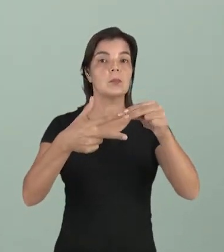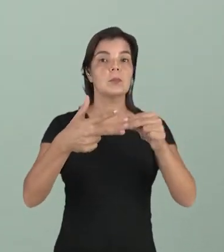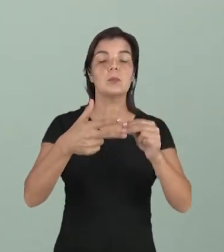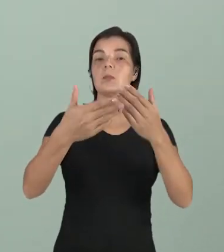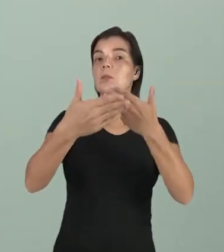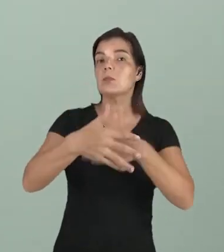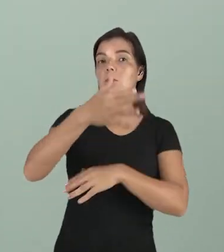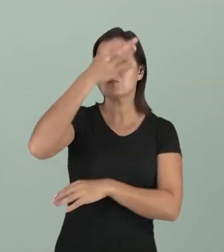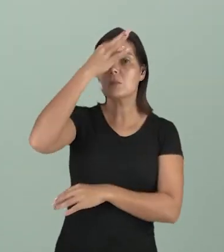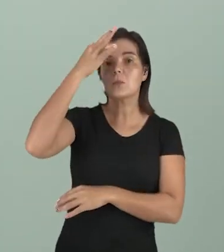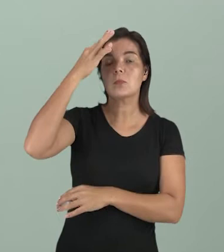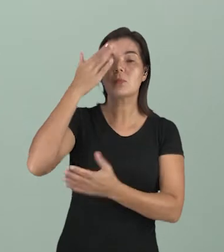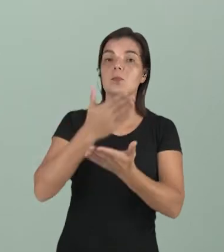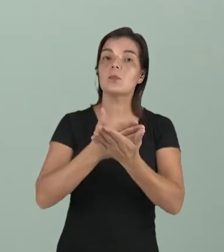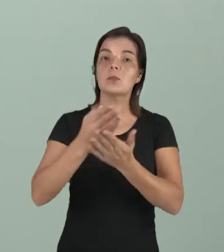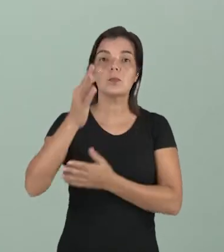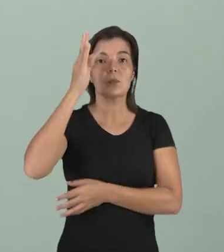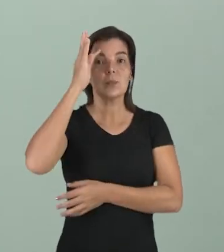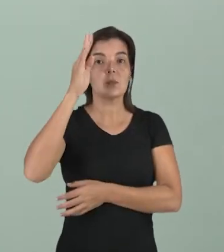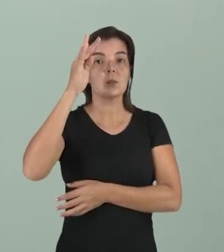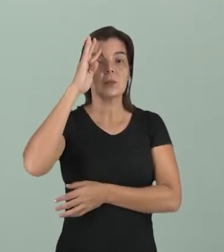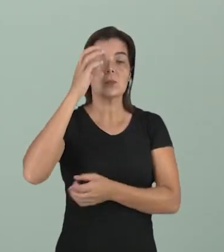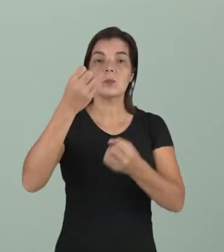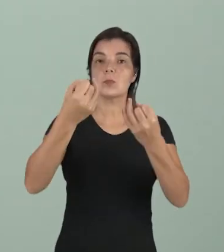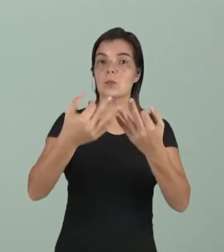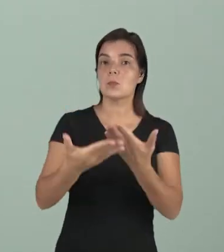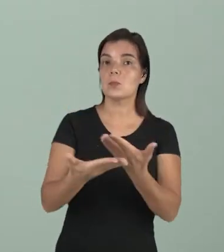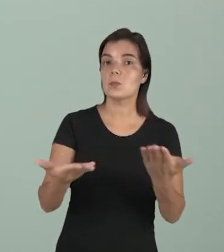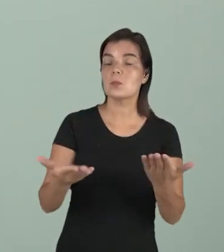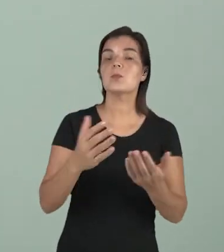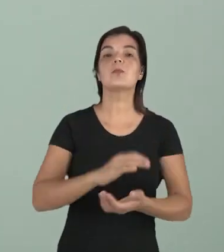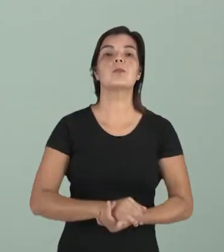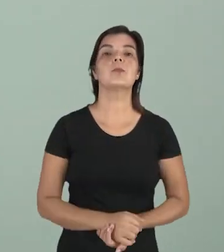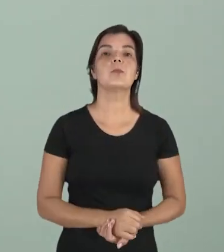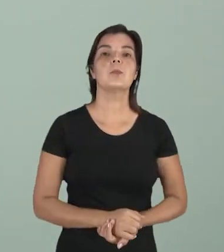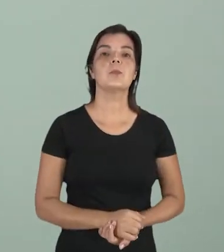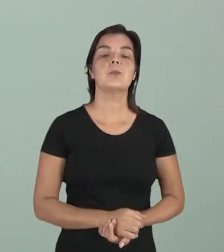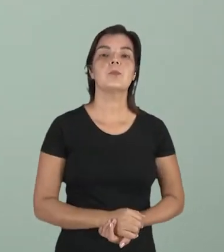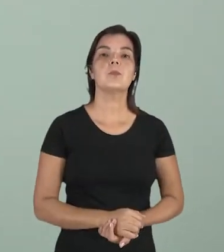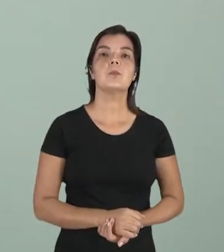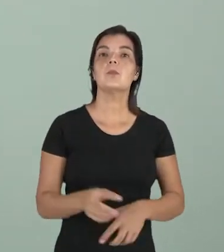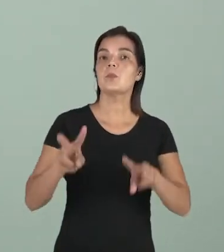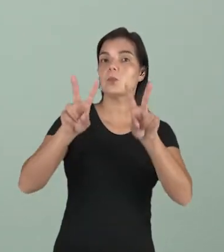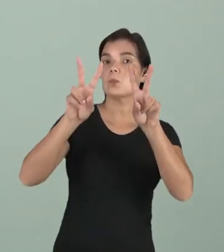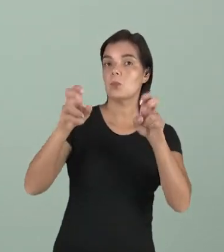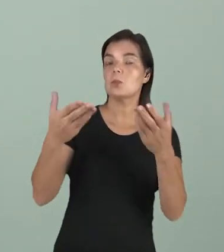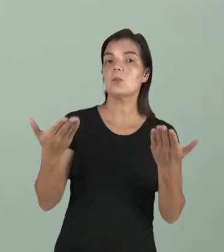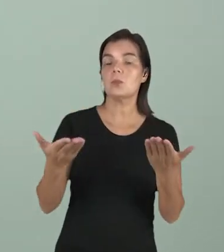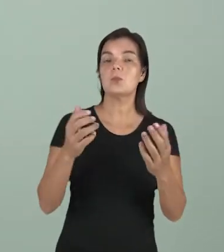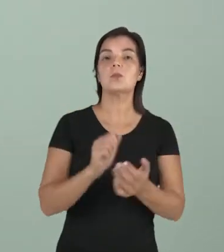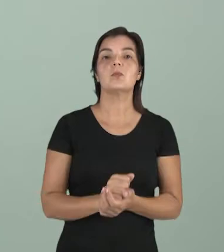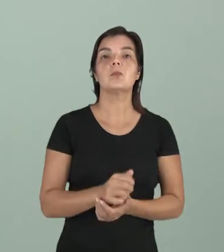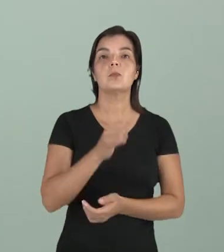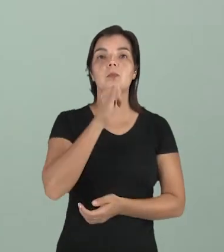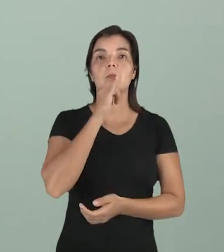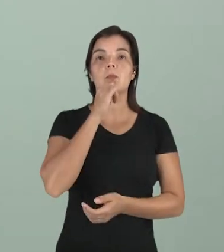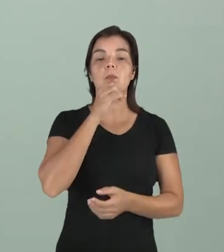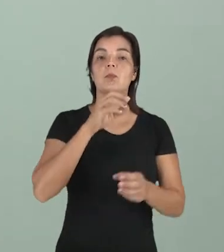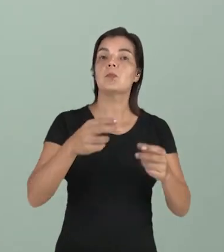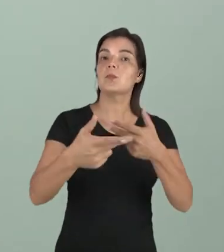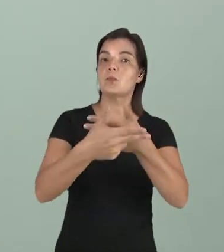de filosofia, são os princípios teóricos, que é o que eu estou abordando aqui. Então, assim, sobre o tema, por exemplo, da queda dos